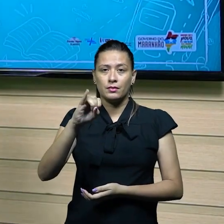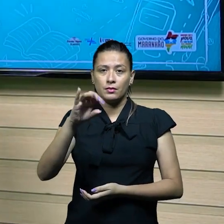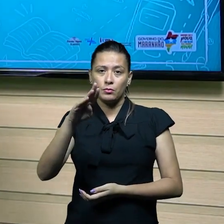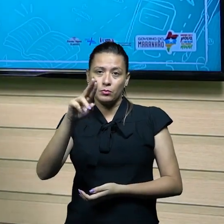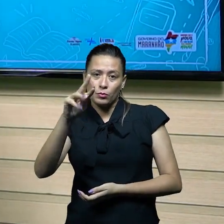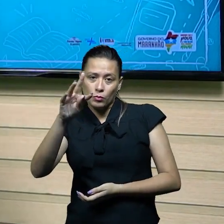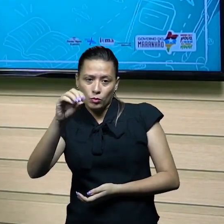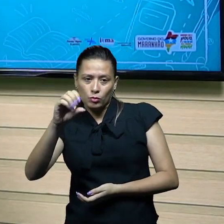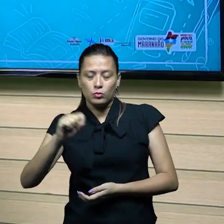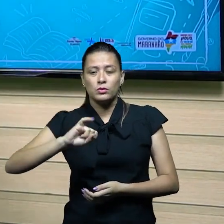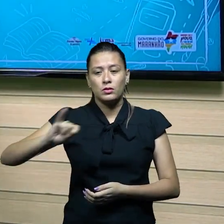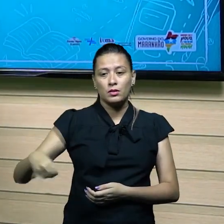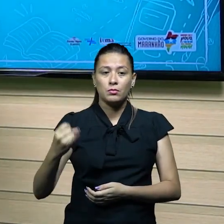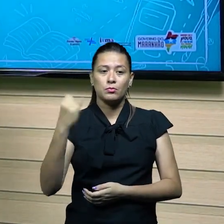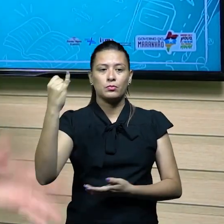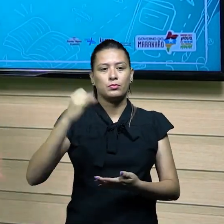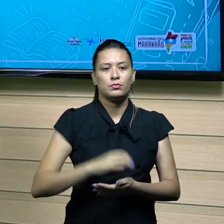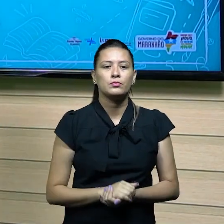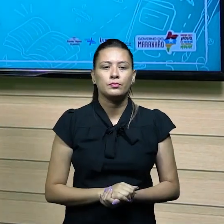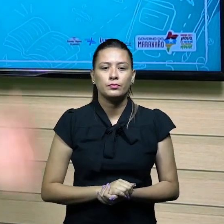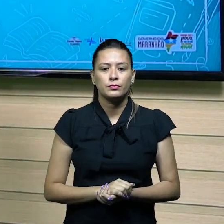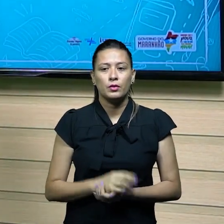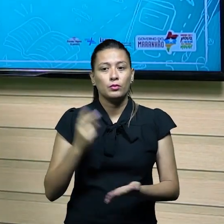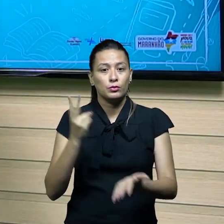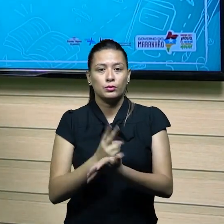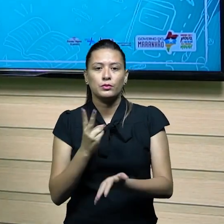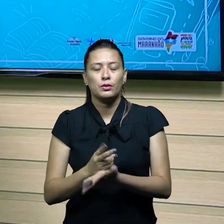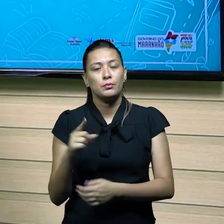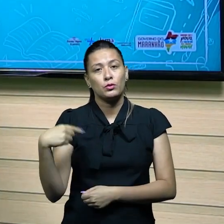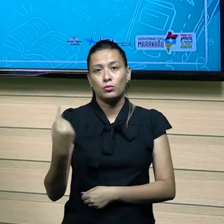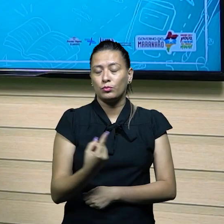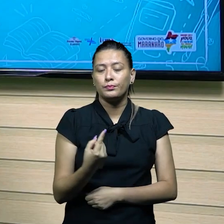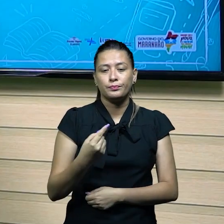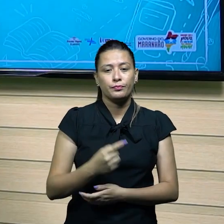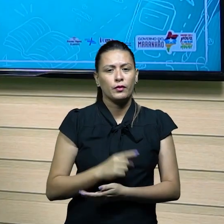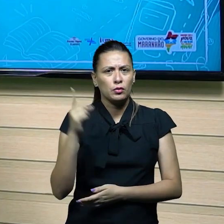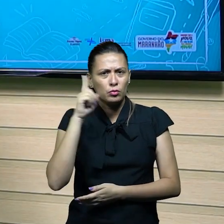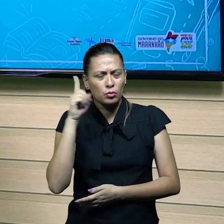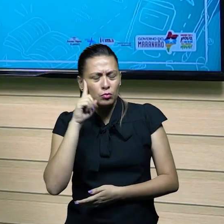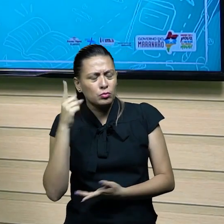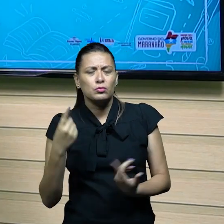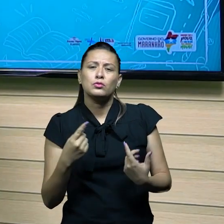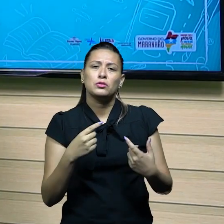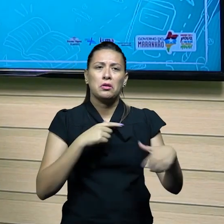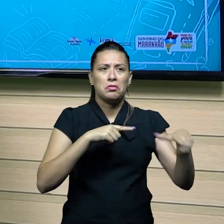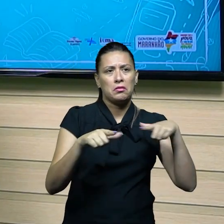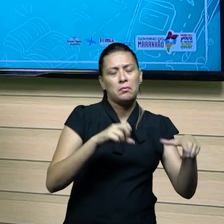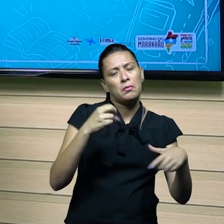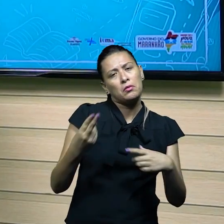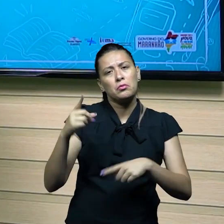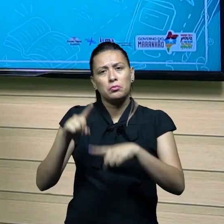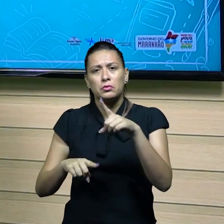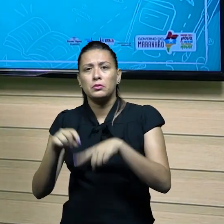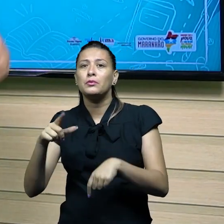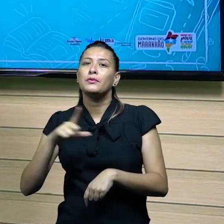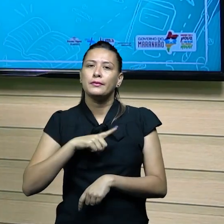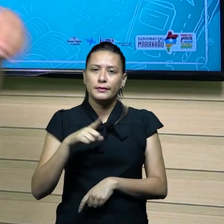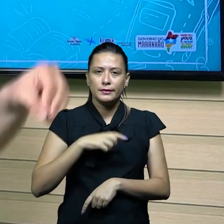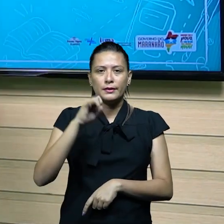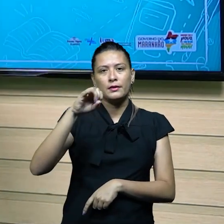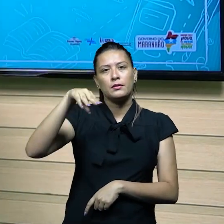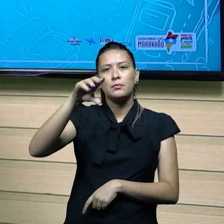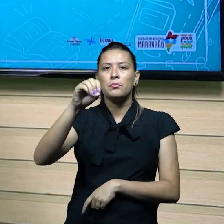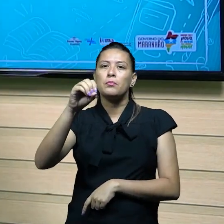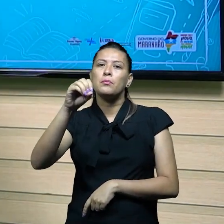gente, independente se é serviço ou é produto ou é um bem, tem imposto aditivado nele, tem um imposto que contém, está lá